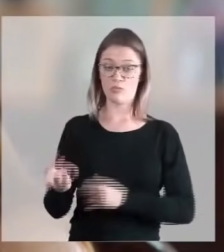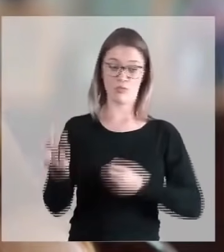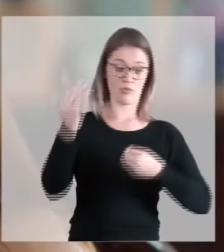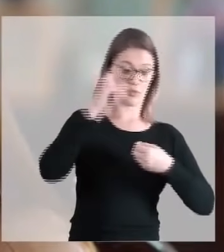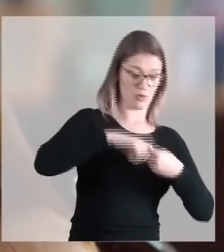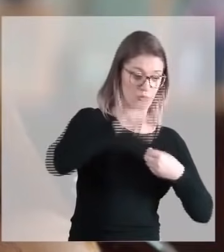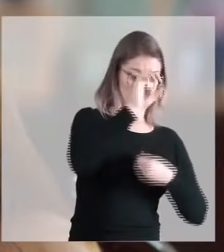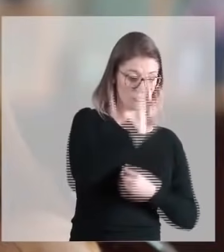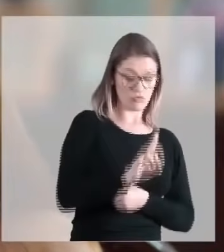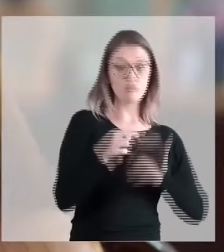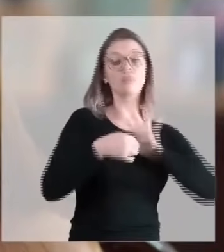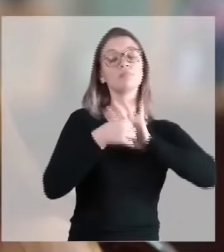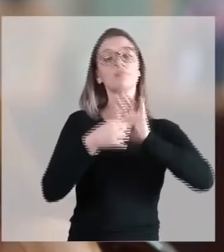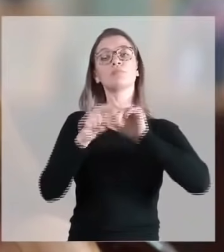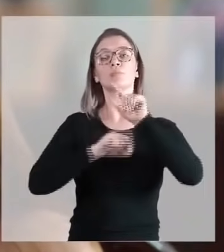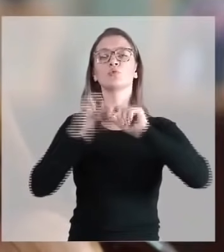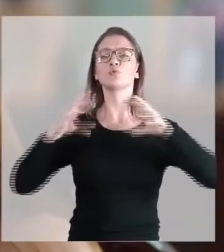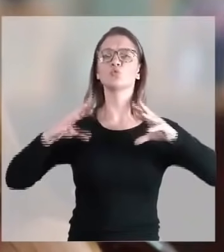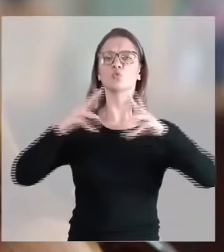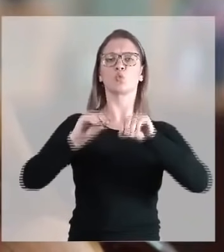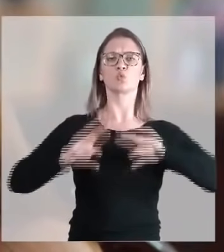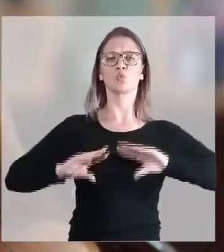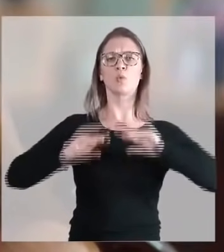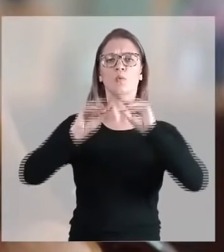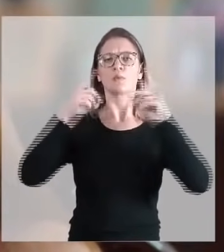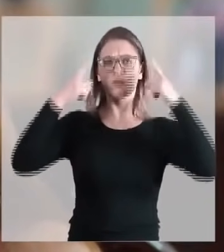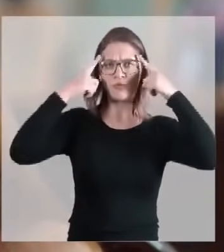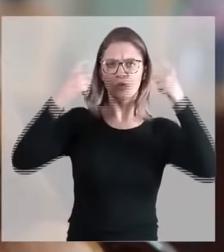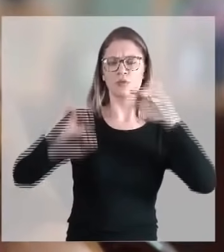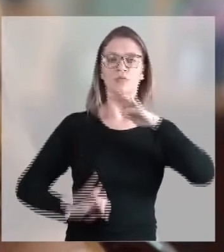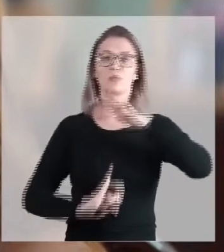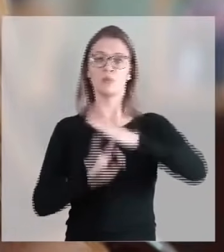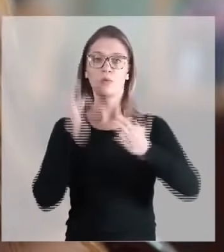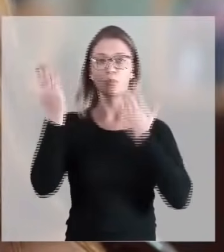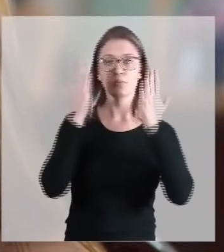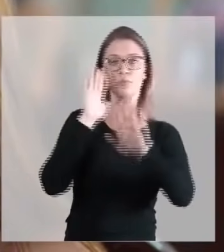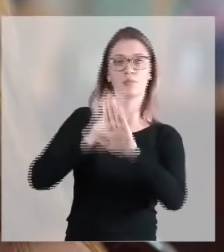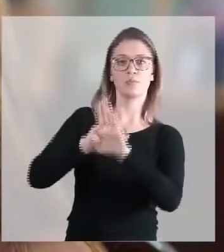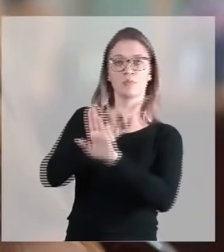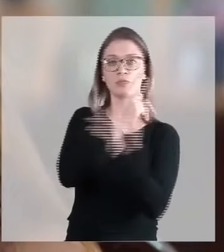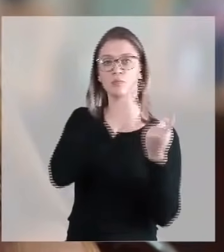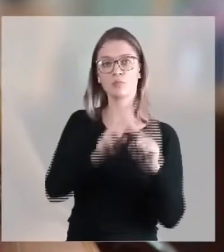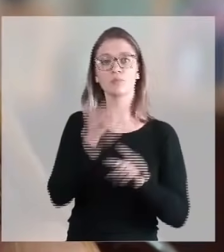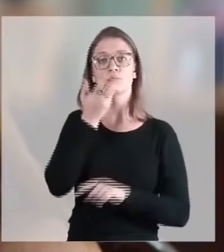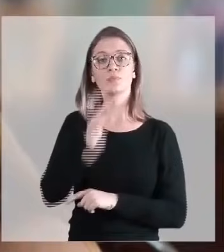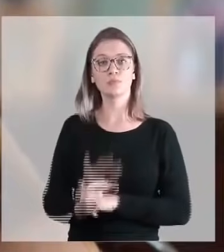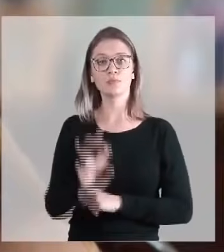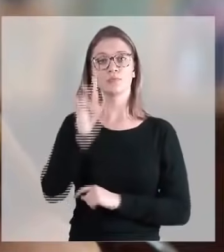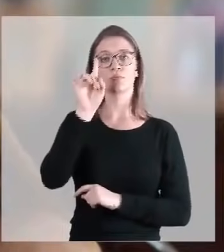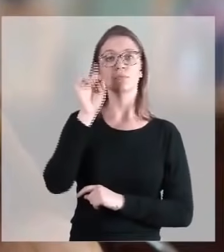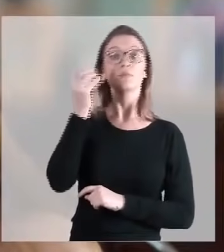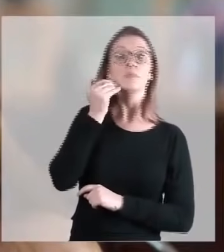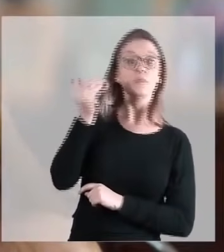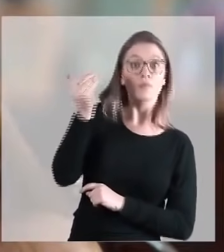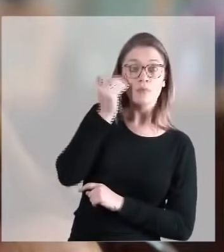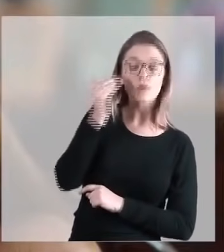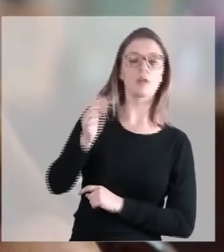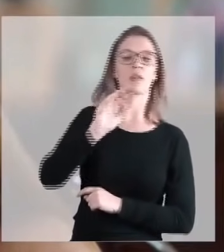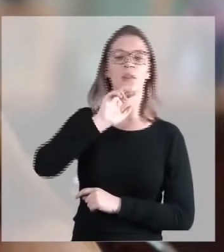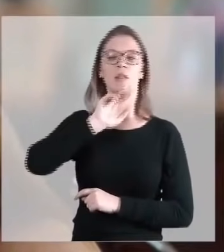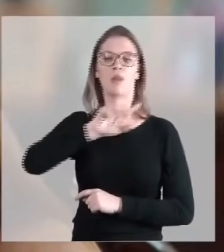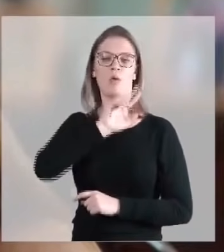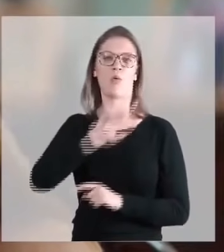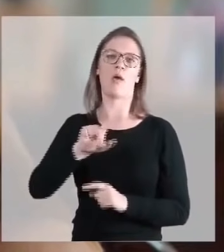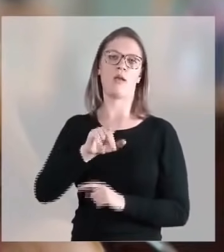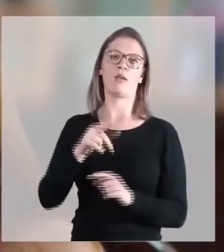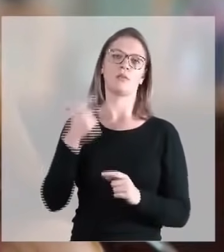direito, para demonstrar que todos esses abusos, violência institucional, psicológica e ideológica contra nossas crianças e adolescentes não